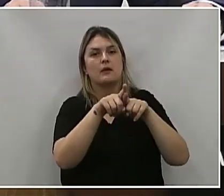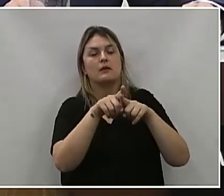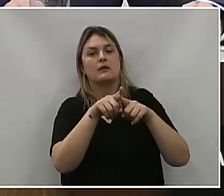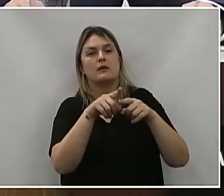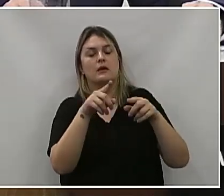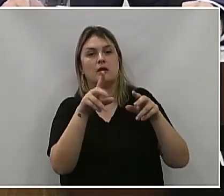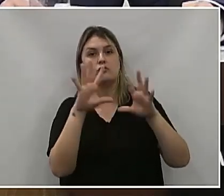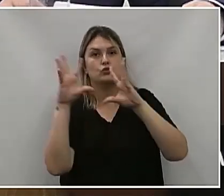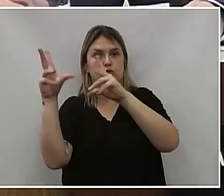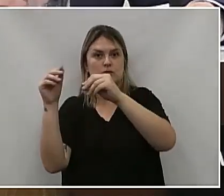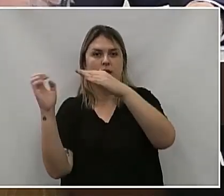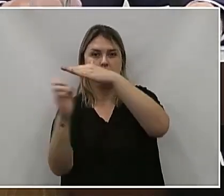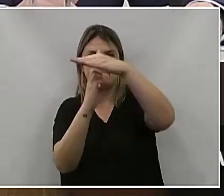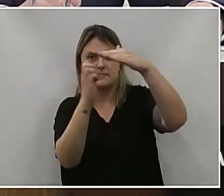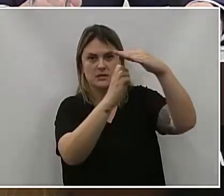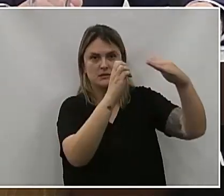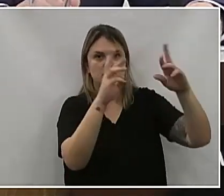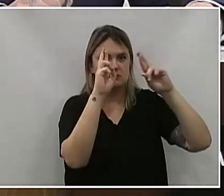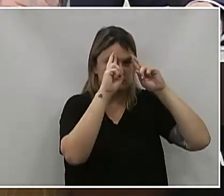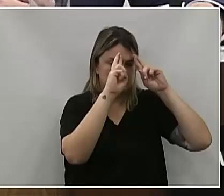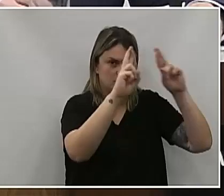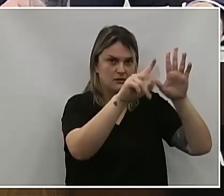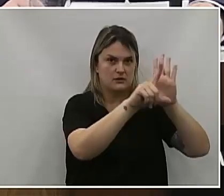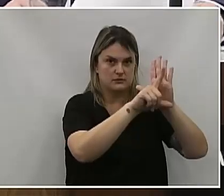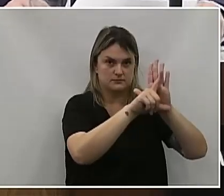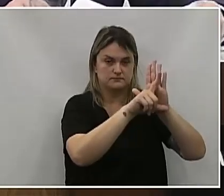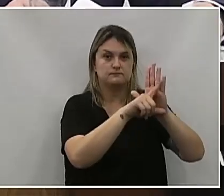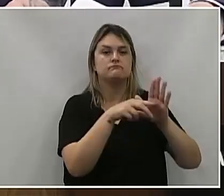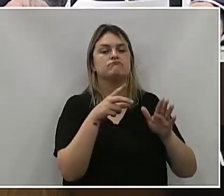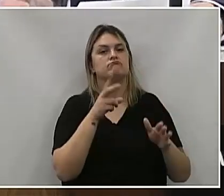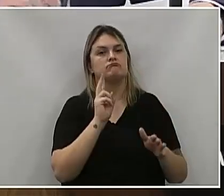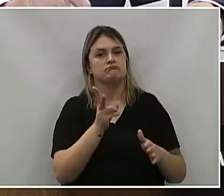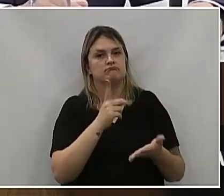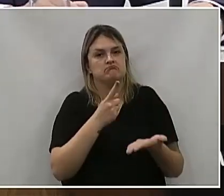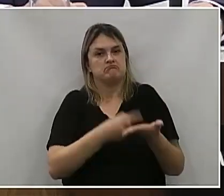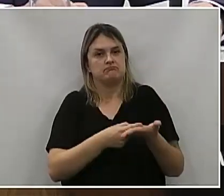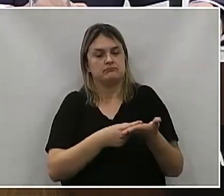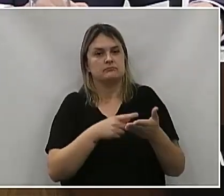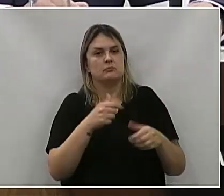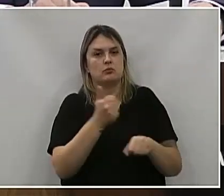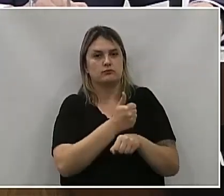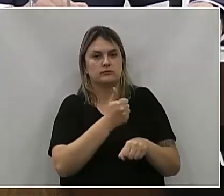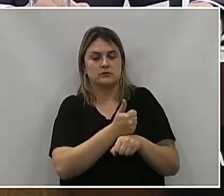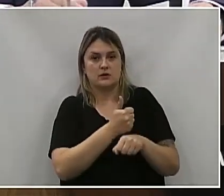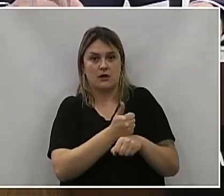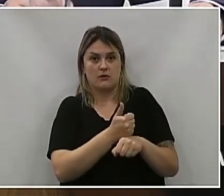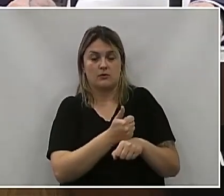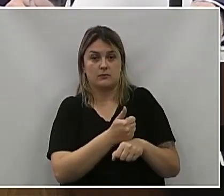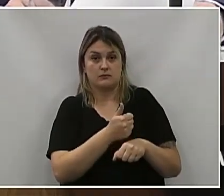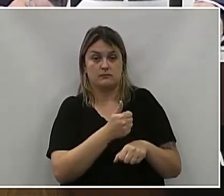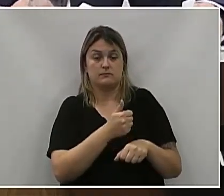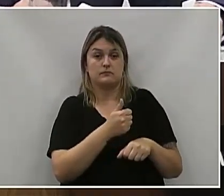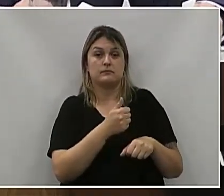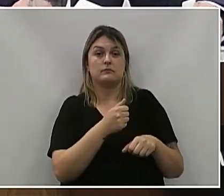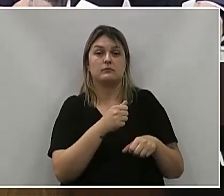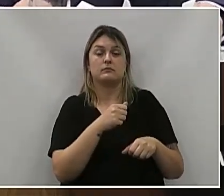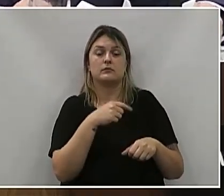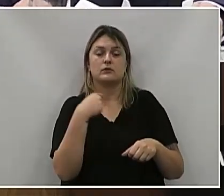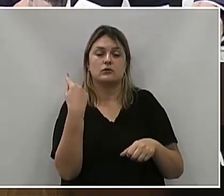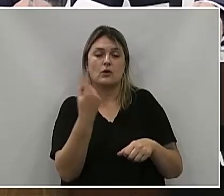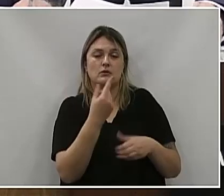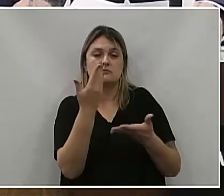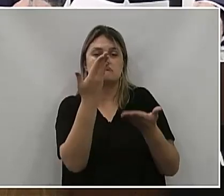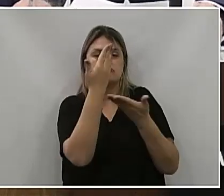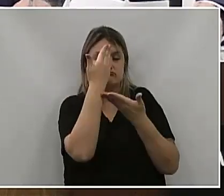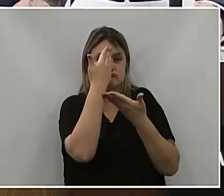cumpram suas obrigações fiscais e financeiras. A dedicação e o profissionalismo dos contadores merecem nossa mais